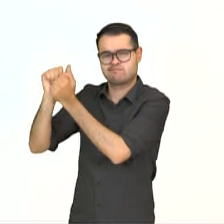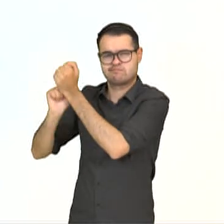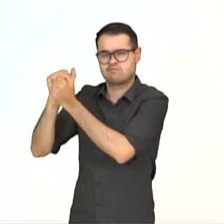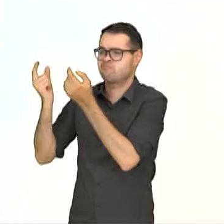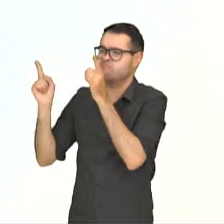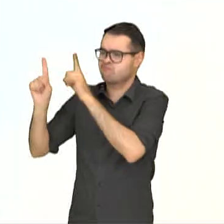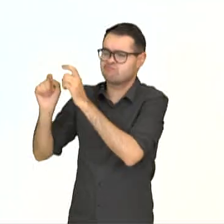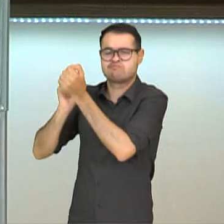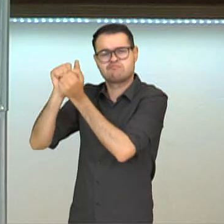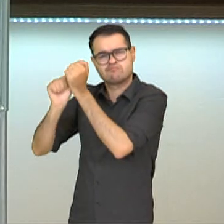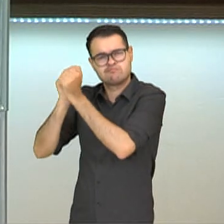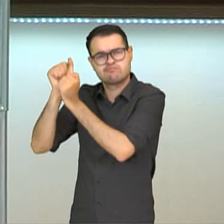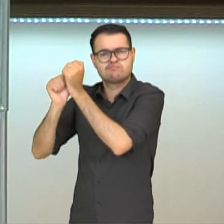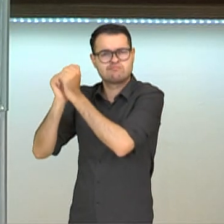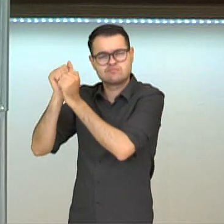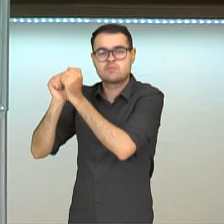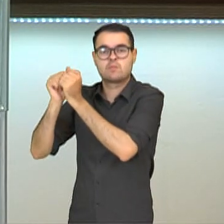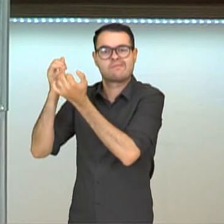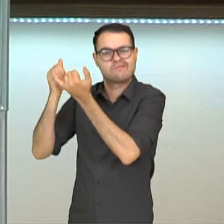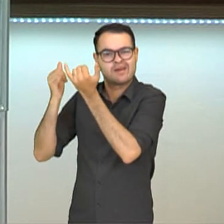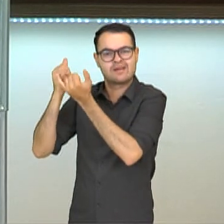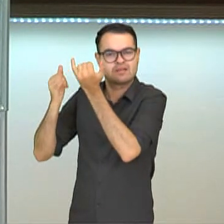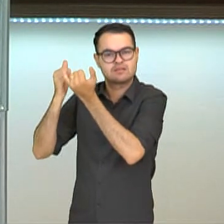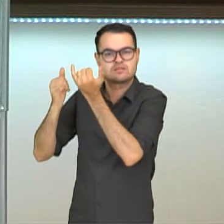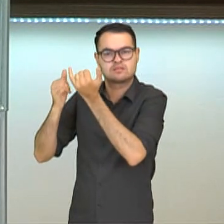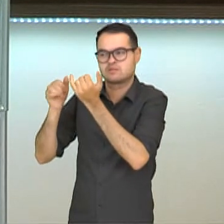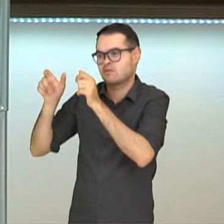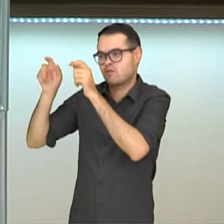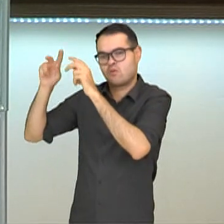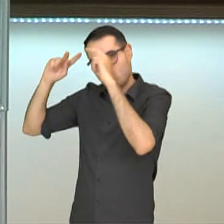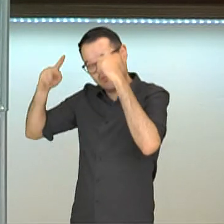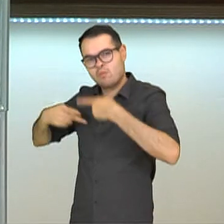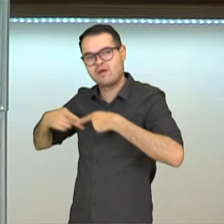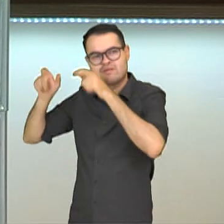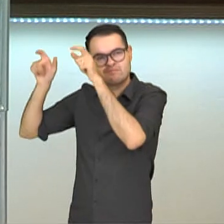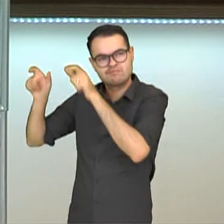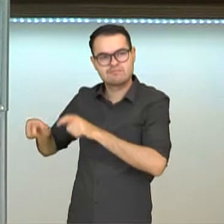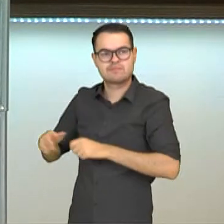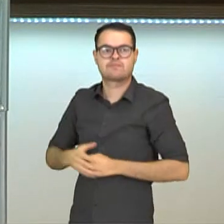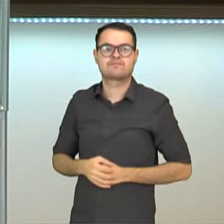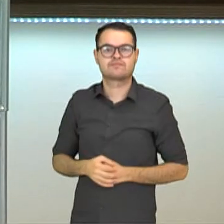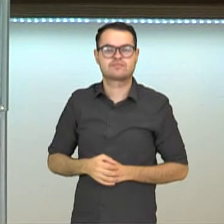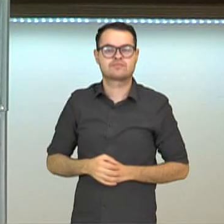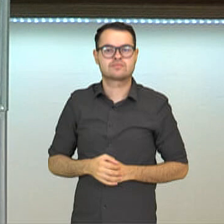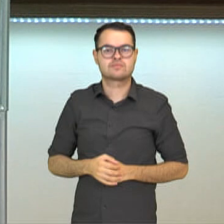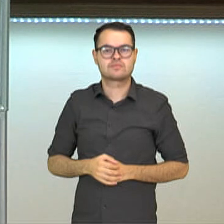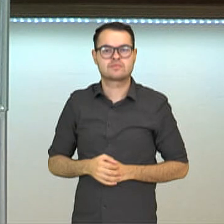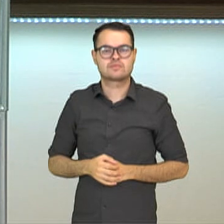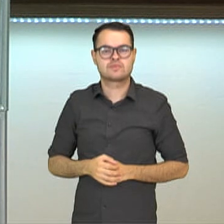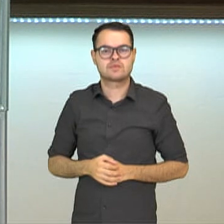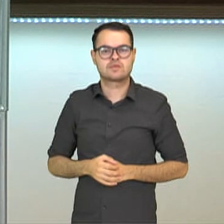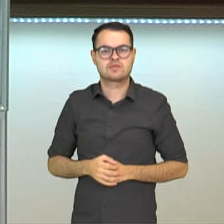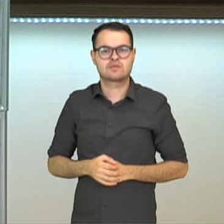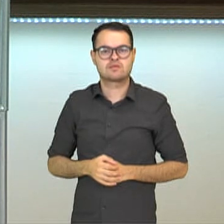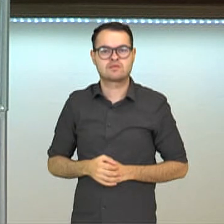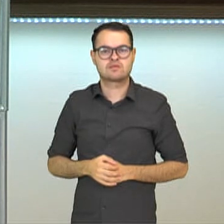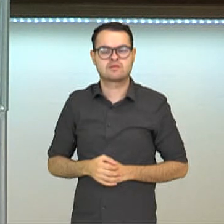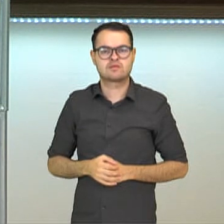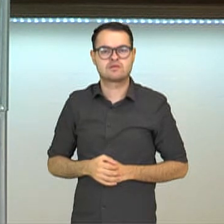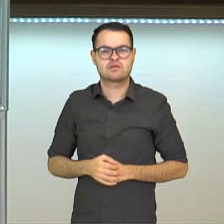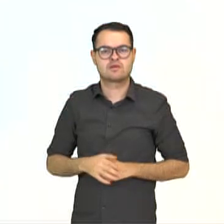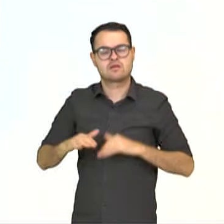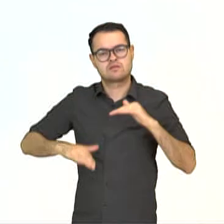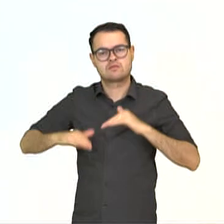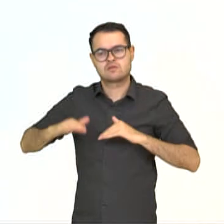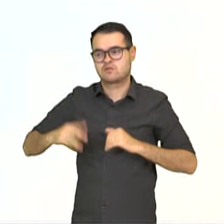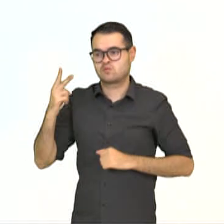simples, bastante comum, se parecem com duas figuras humanas, né? A gente pode recuperar ali que são duas